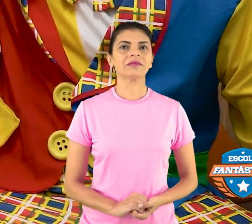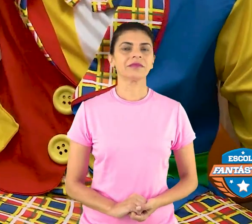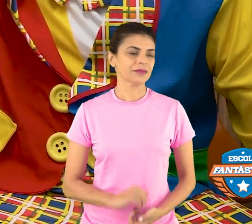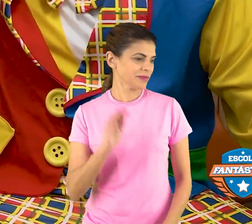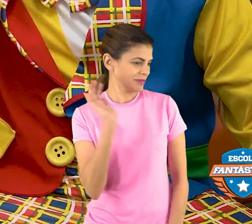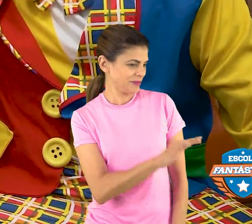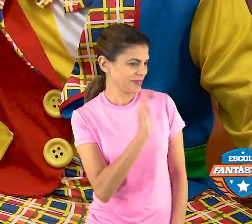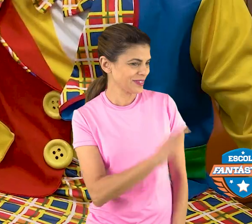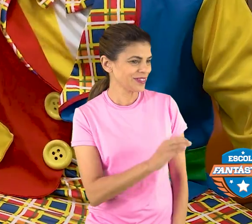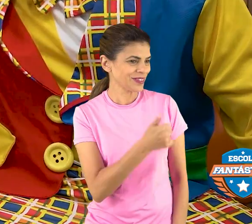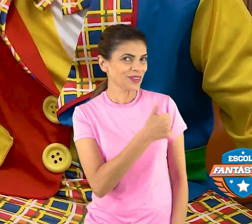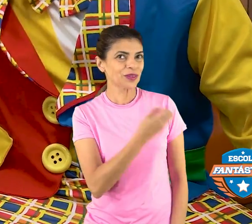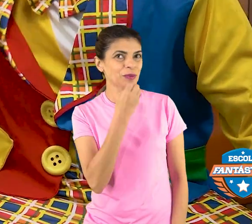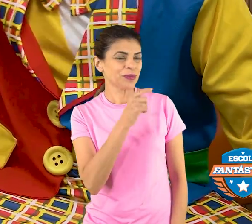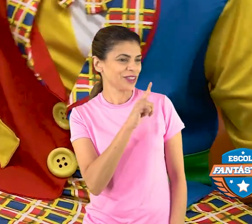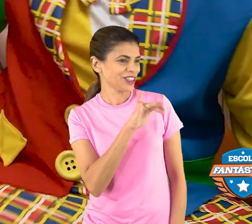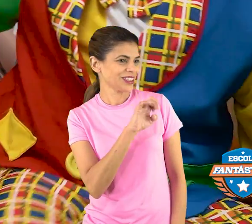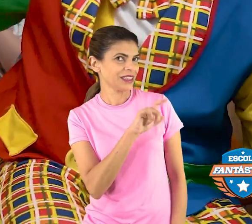Oi, tio Giselo.